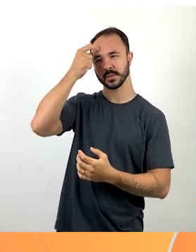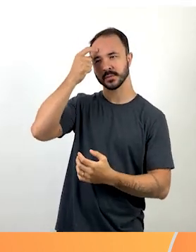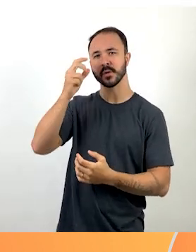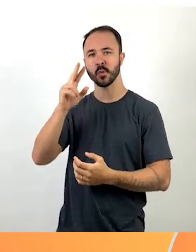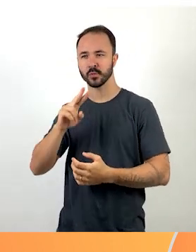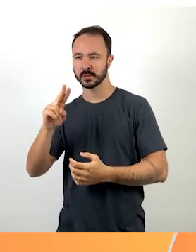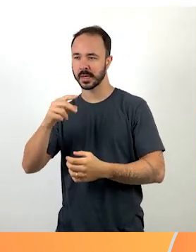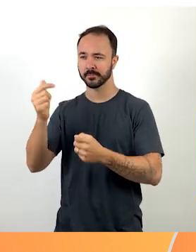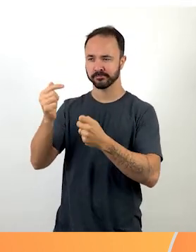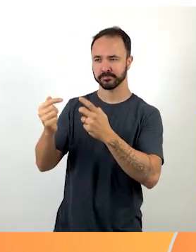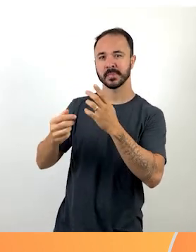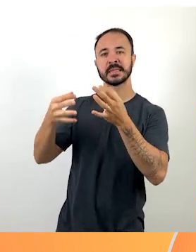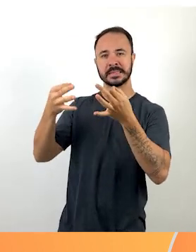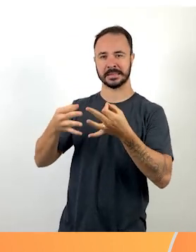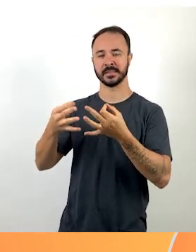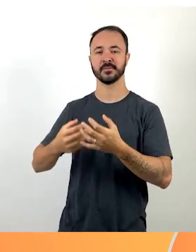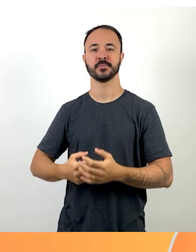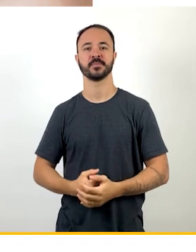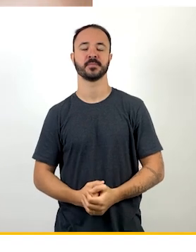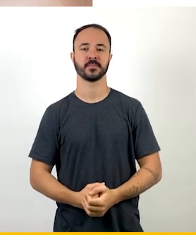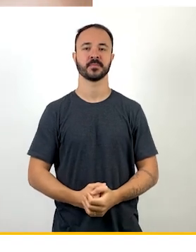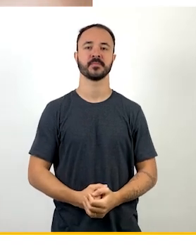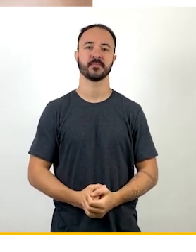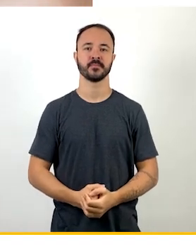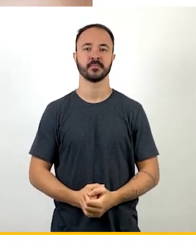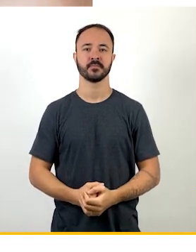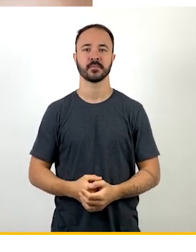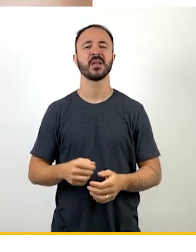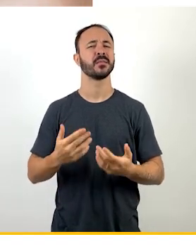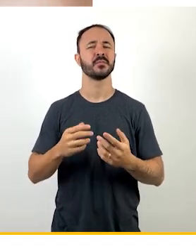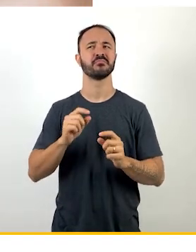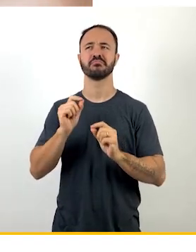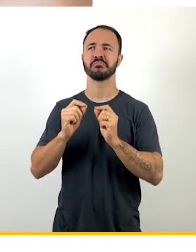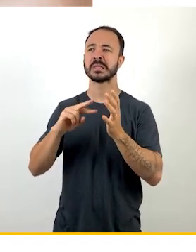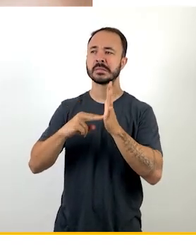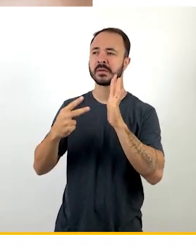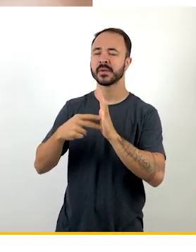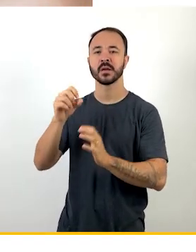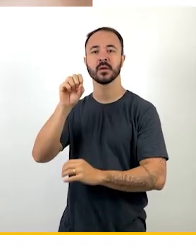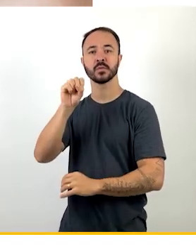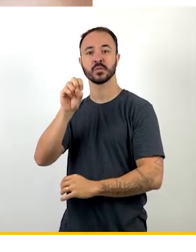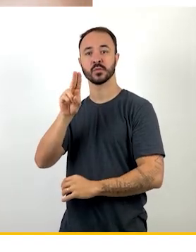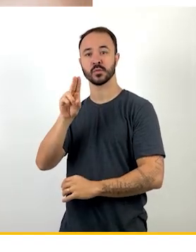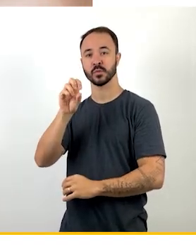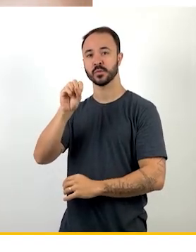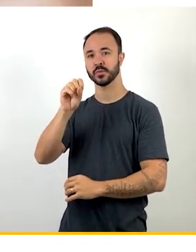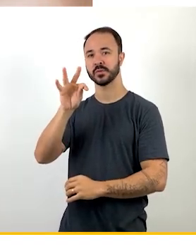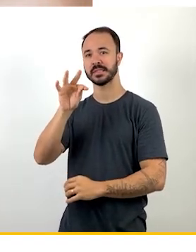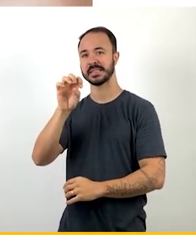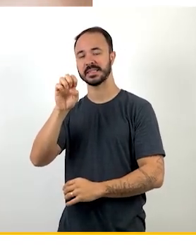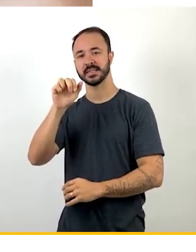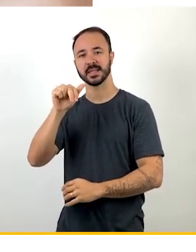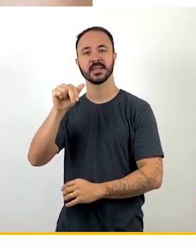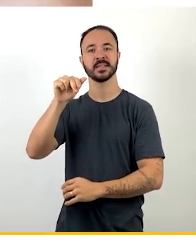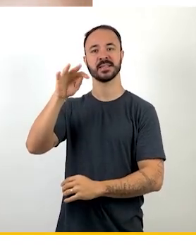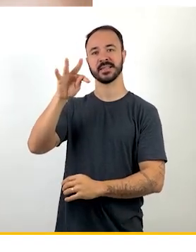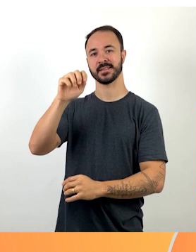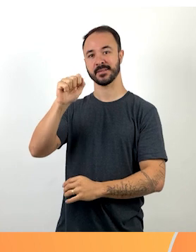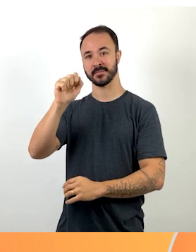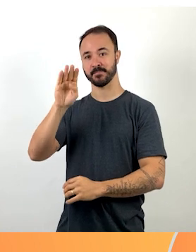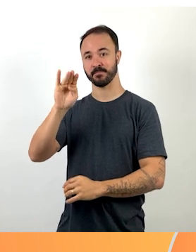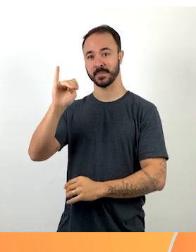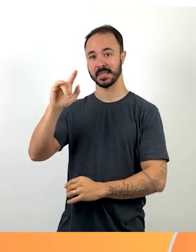de sustentabilidade bem-sucedidas. Qual é o conceito de sustentabilidade? Uma palavra que ouvimos tanto na mídia,